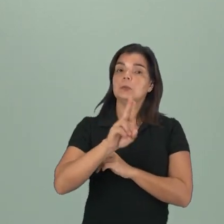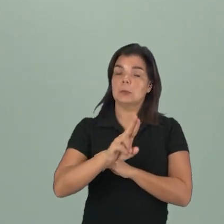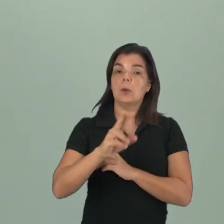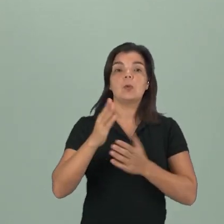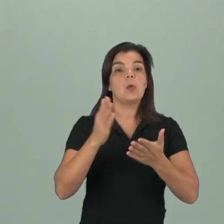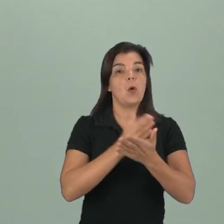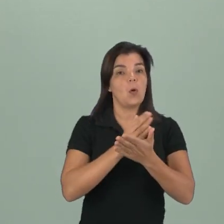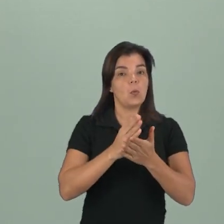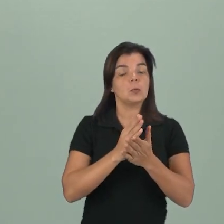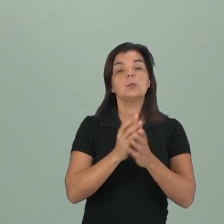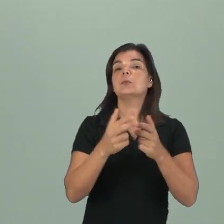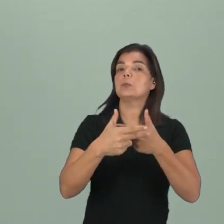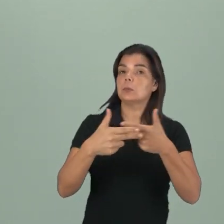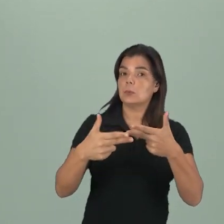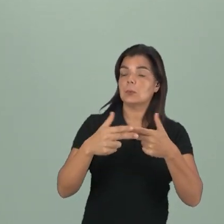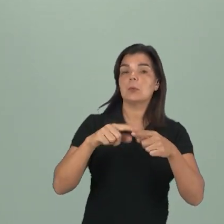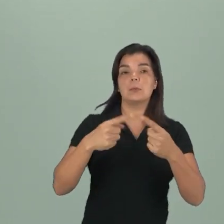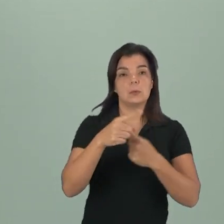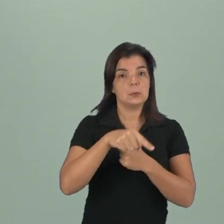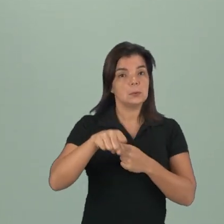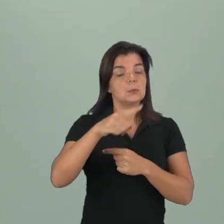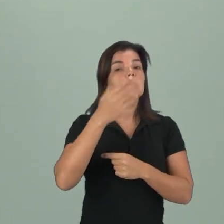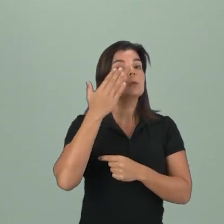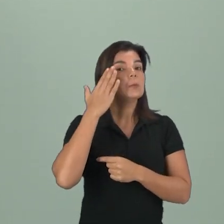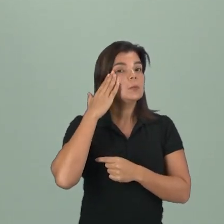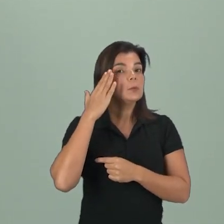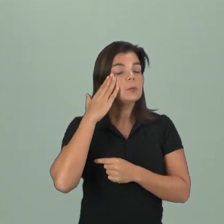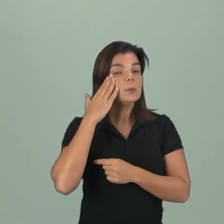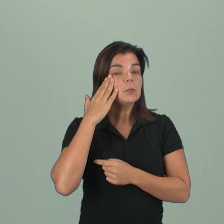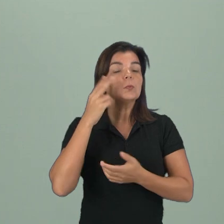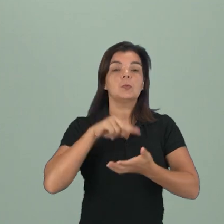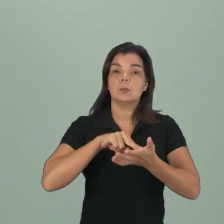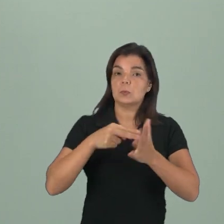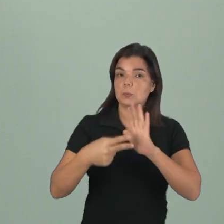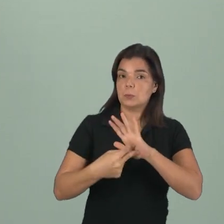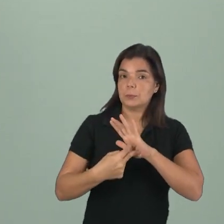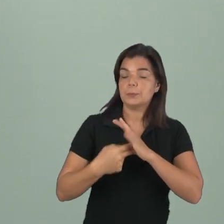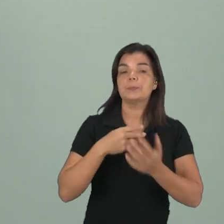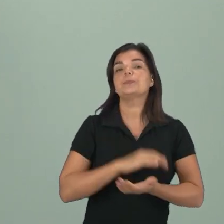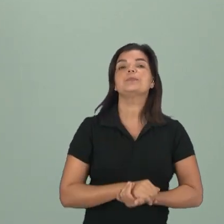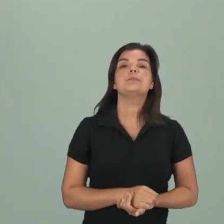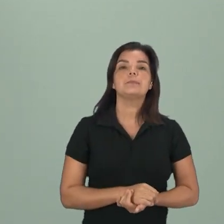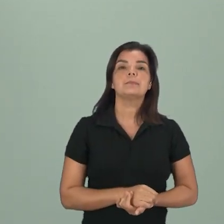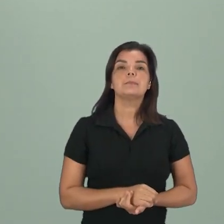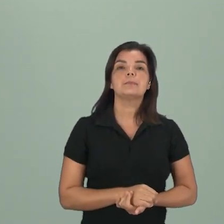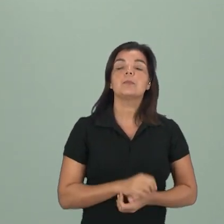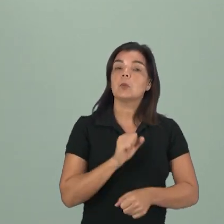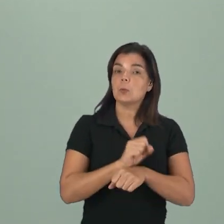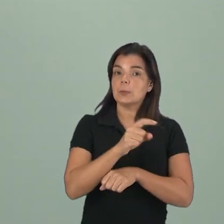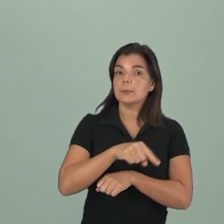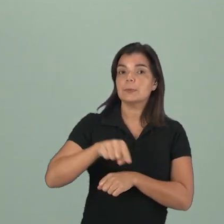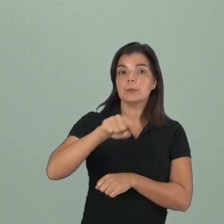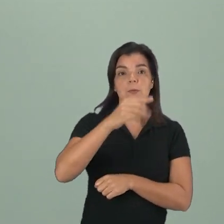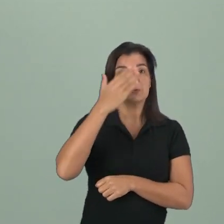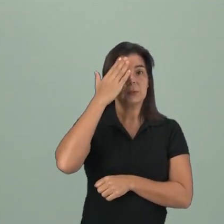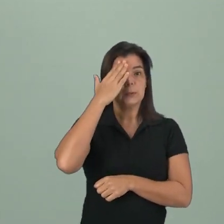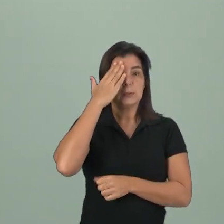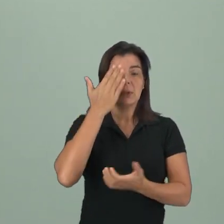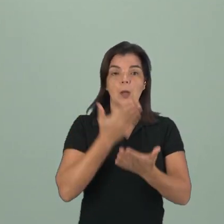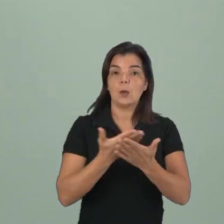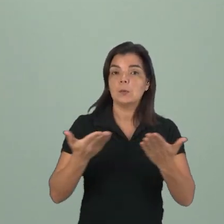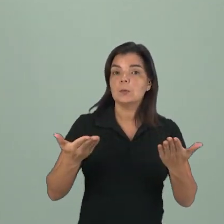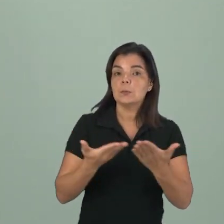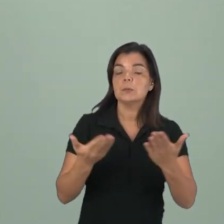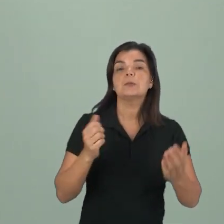em determinadas situações e você precisa interpretar os seus significados. Espero que vocês tenham entendido a nossa aula